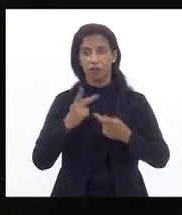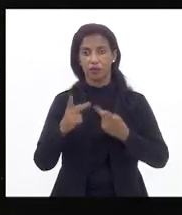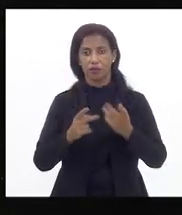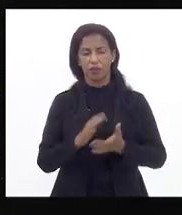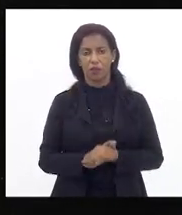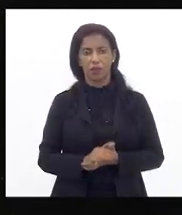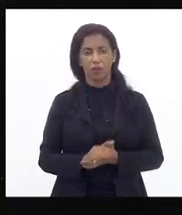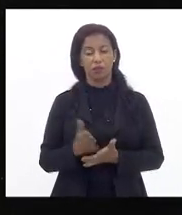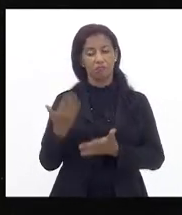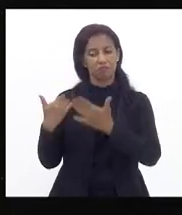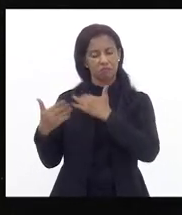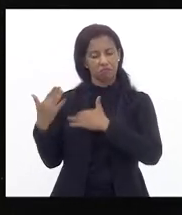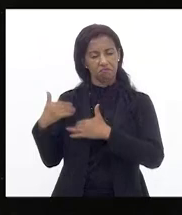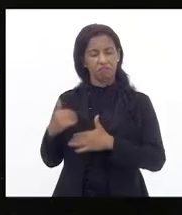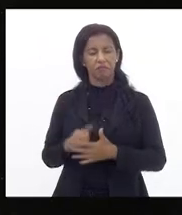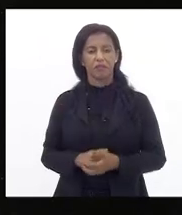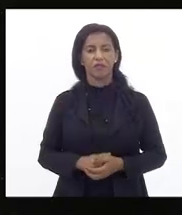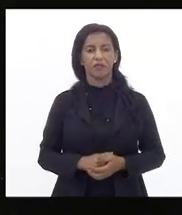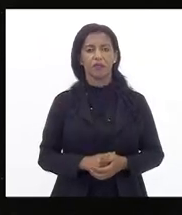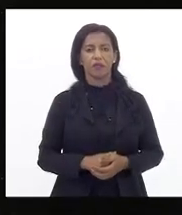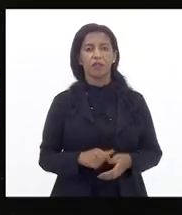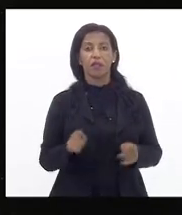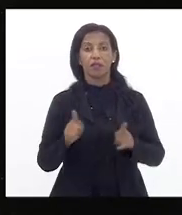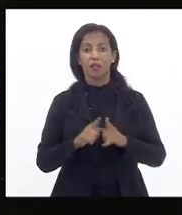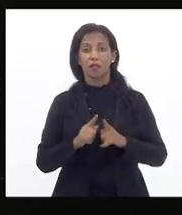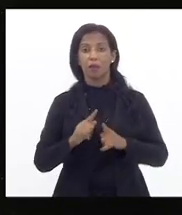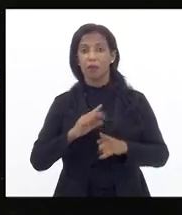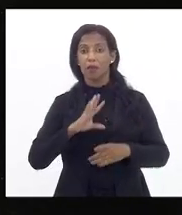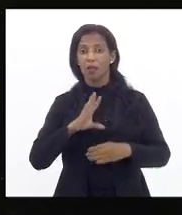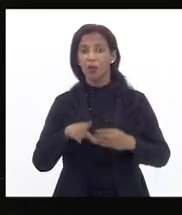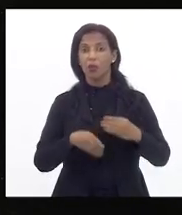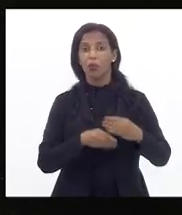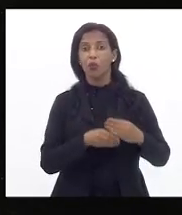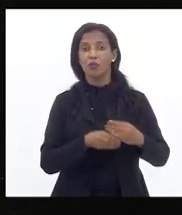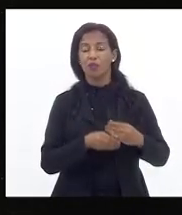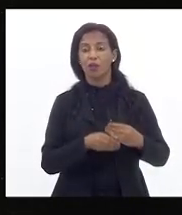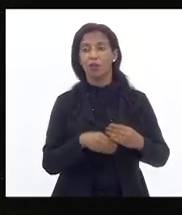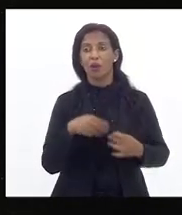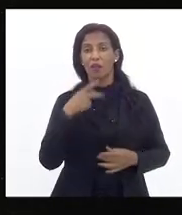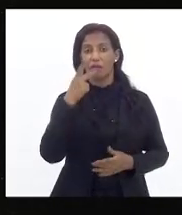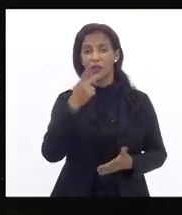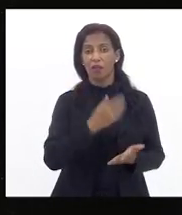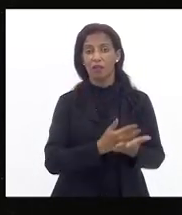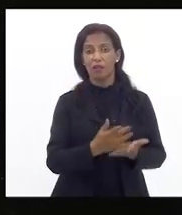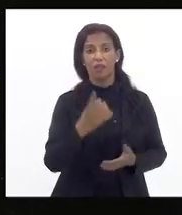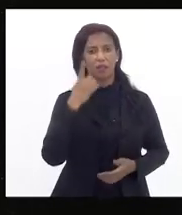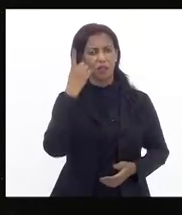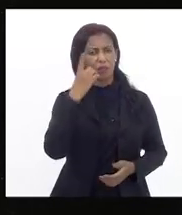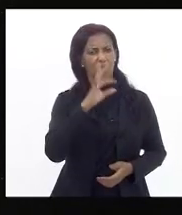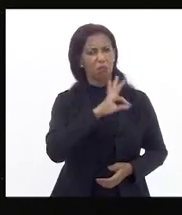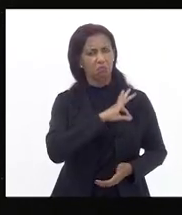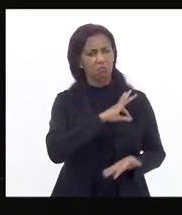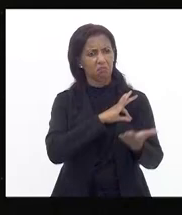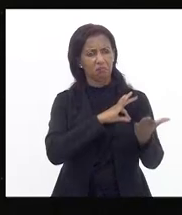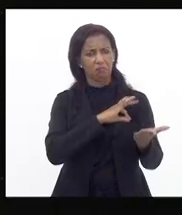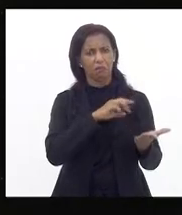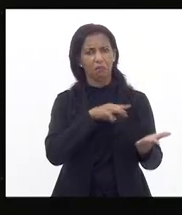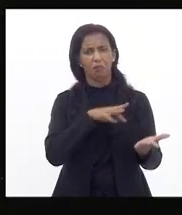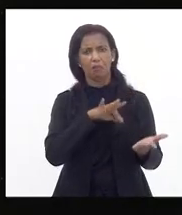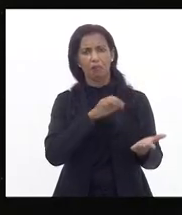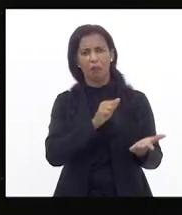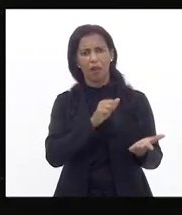que me antecederam quero inclusive fazer alusão a fala inicial da deputada Martha Rocha